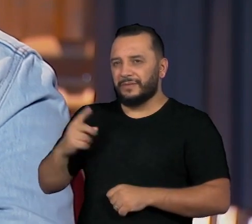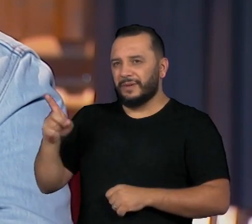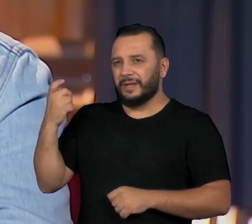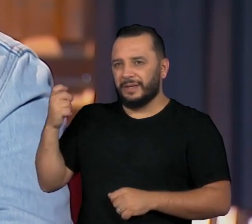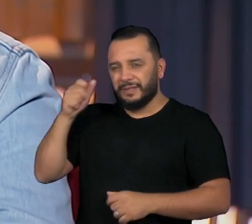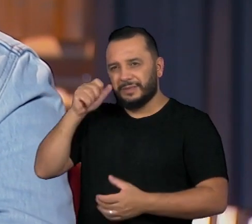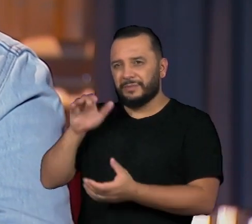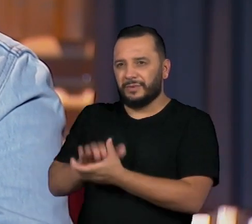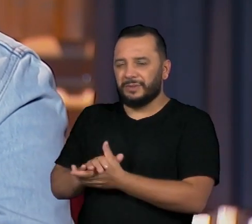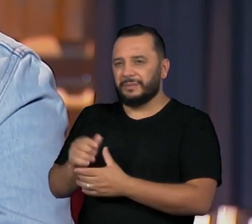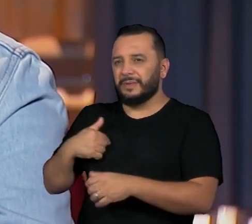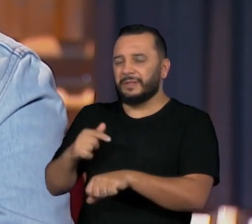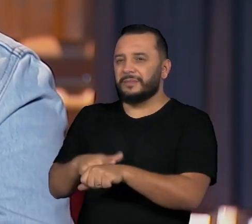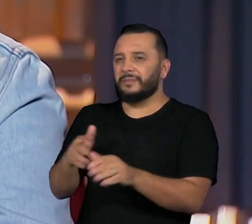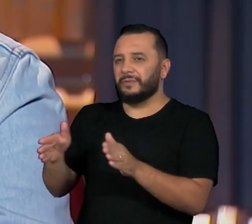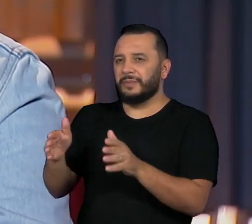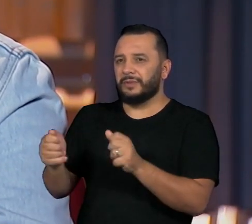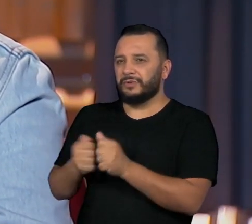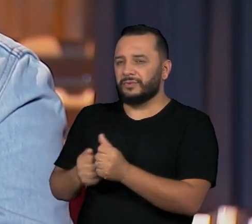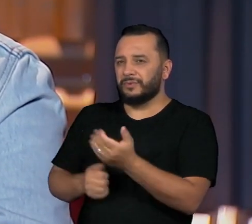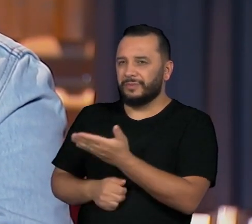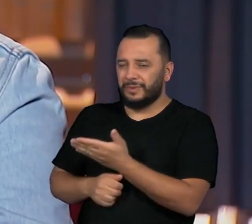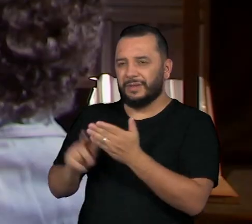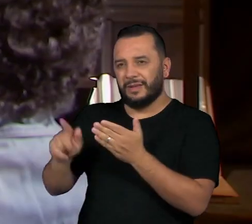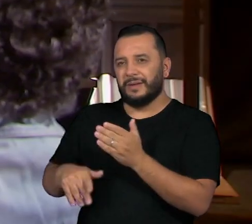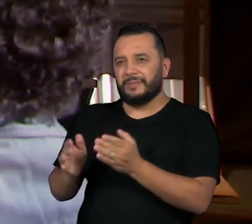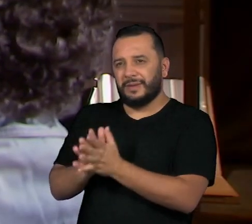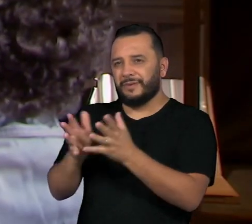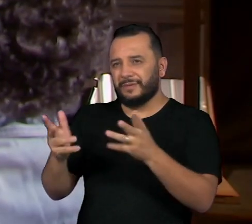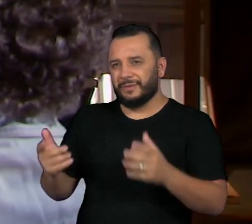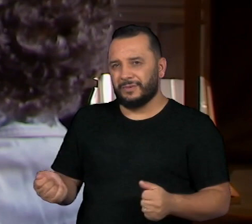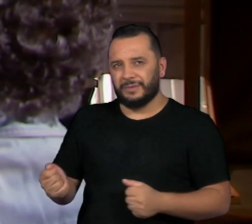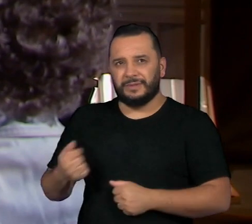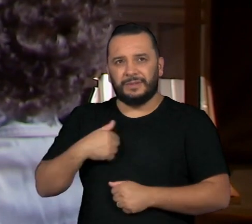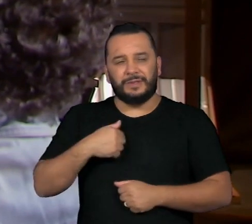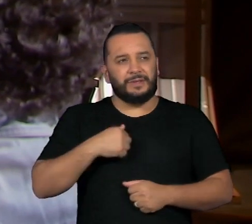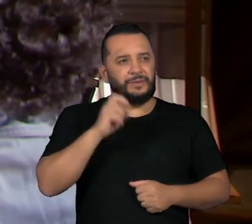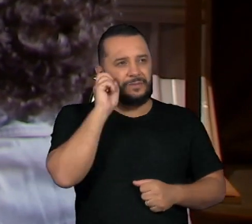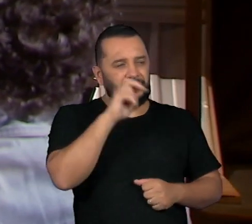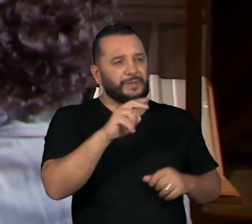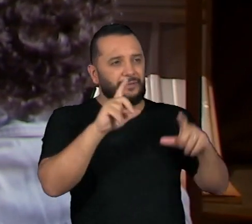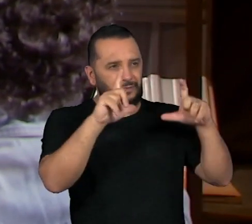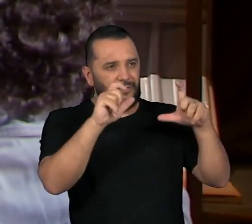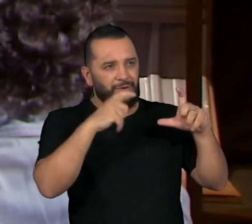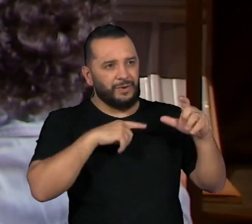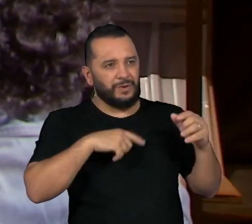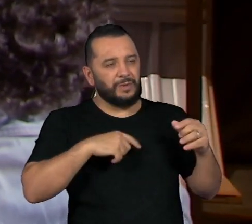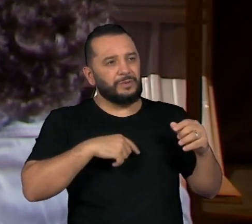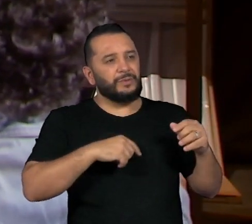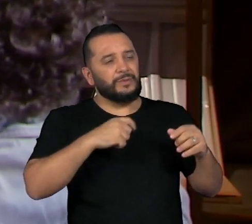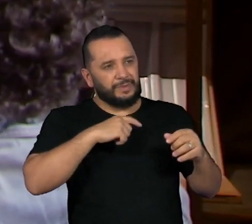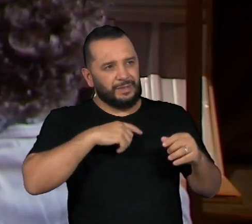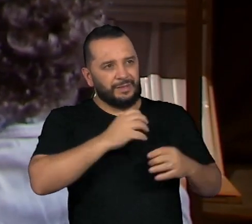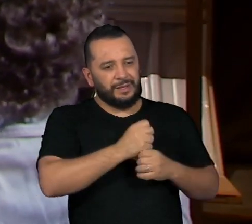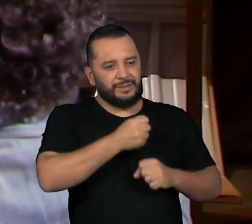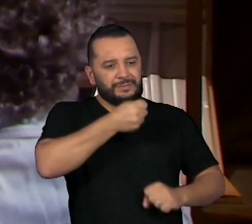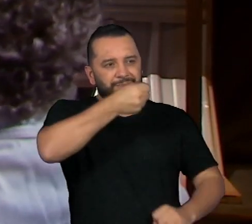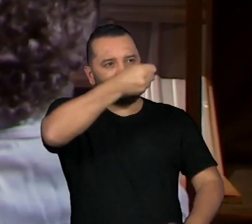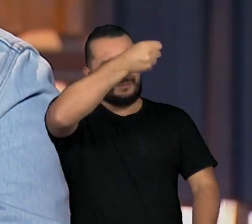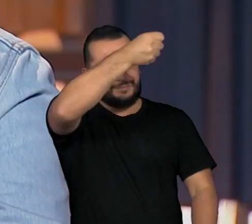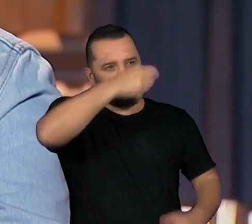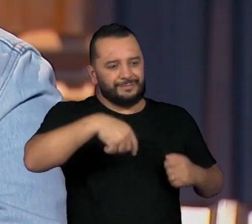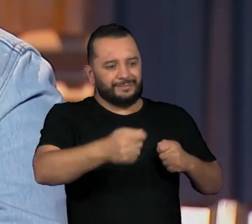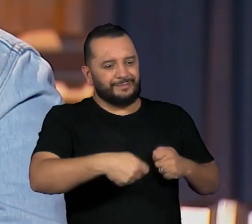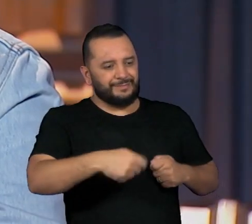mas o tempo que eu estou com eles é um tempo que é maravilhoso, mágico. Eu já vi foto dos meninos com berimbau aí, é obrigatório? Não é obrigatório. Não